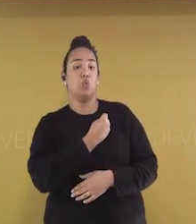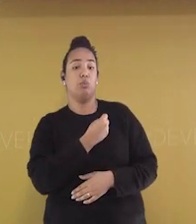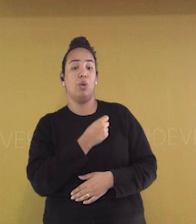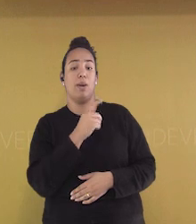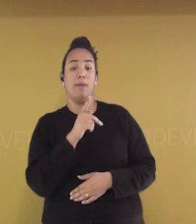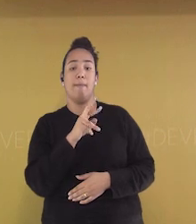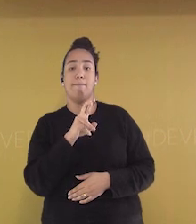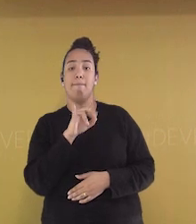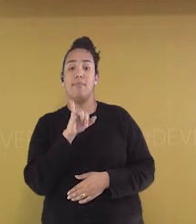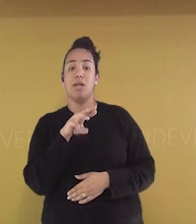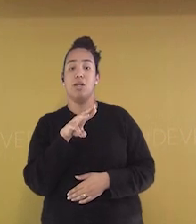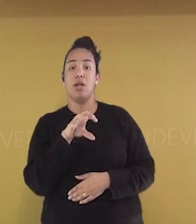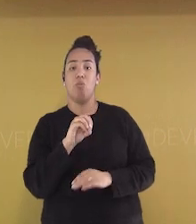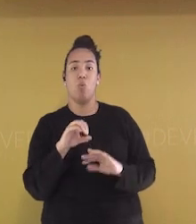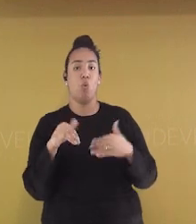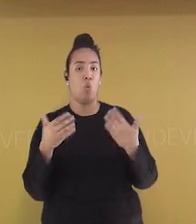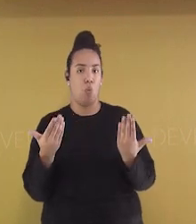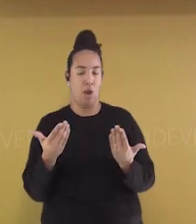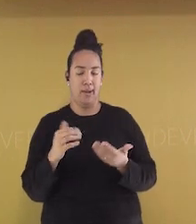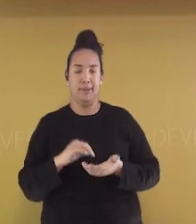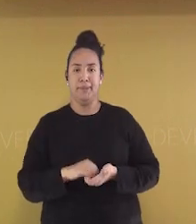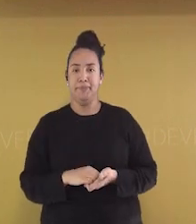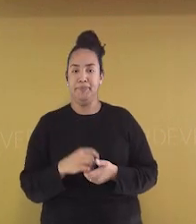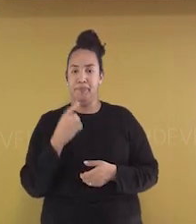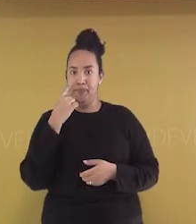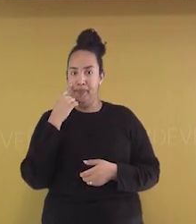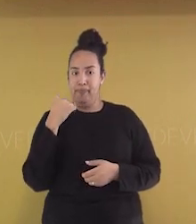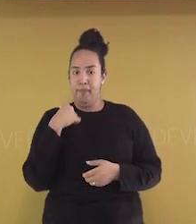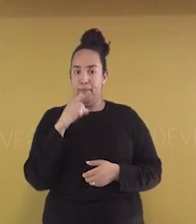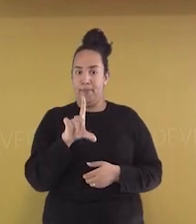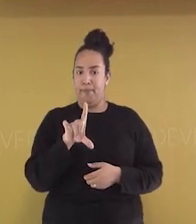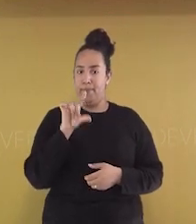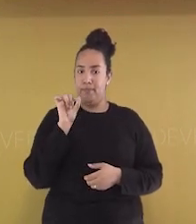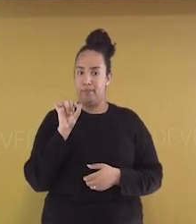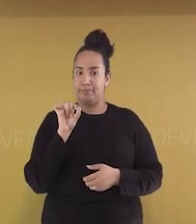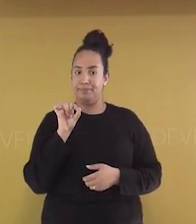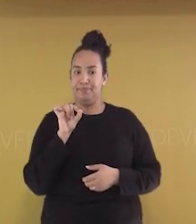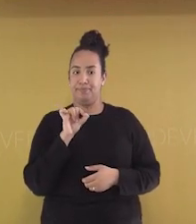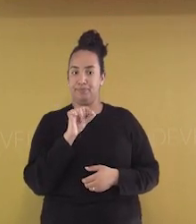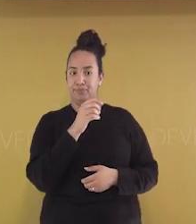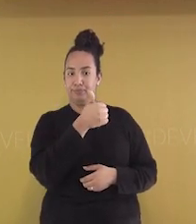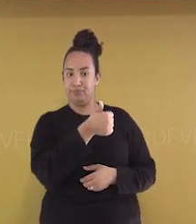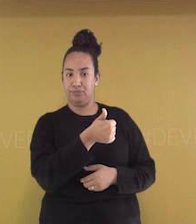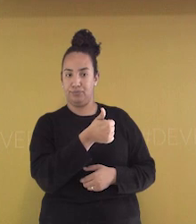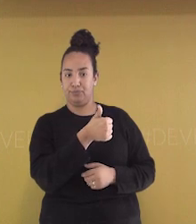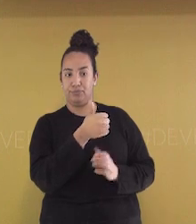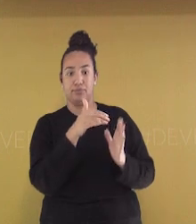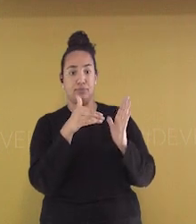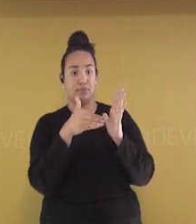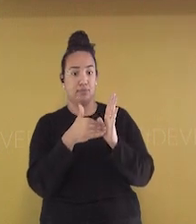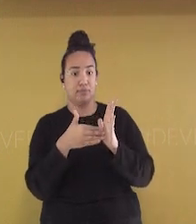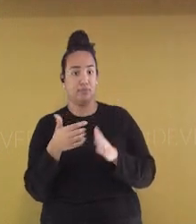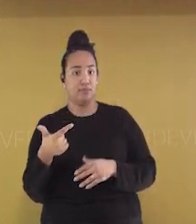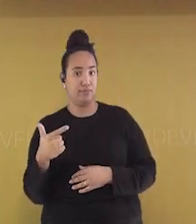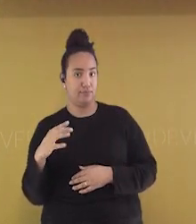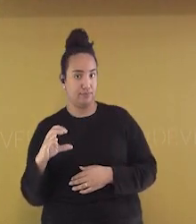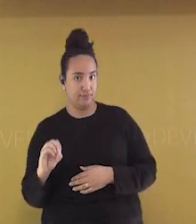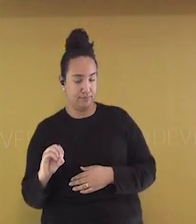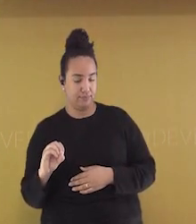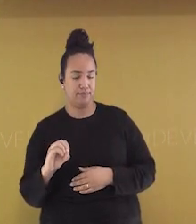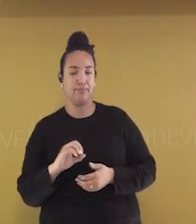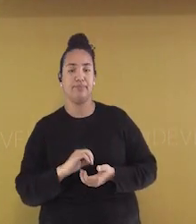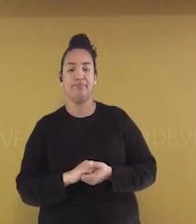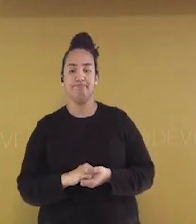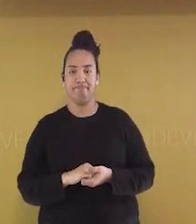quais números são primos dentro desse mesmo intervalo. Aqui eu determinei um intervalo que vai